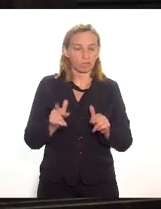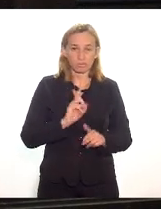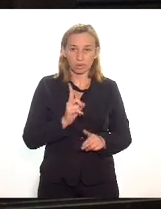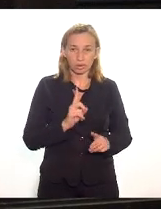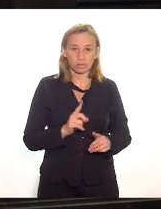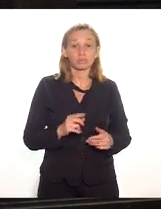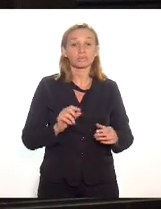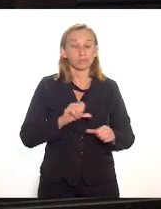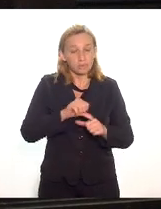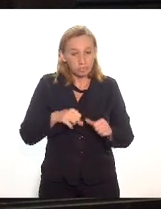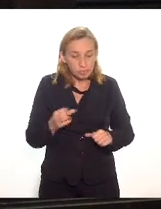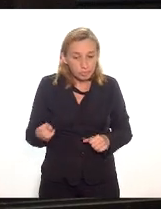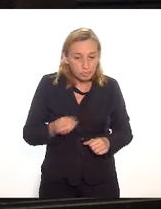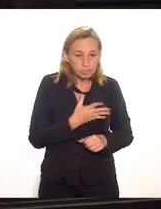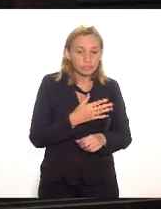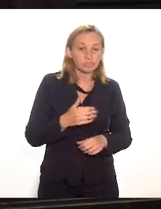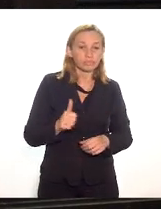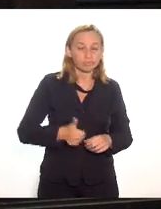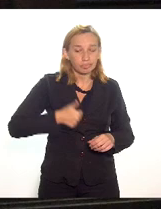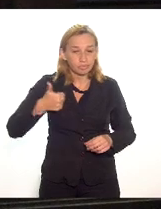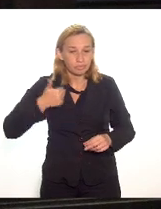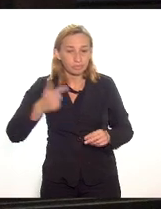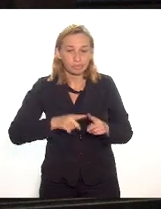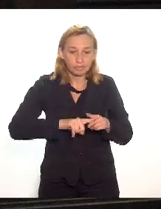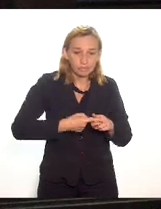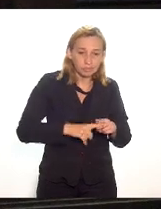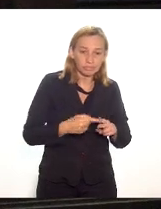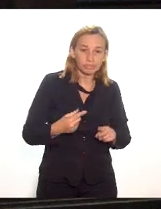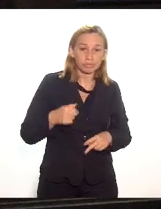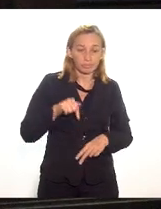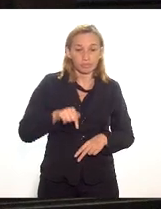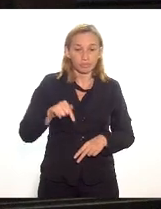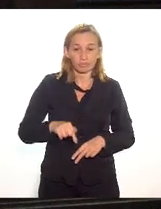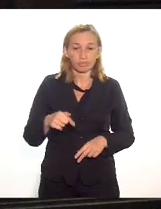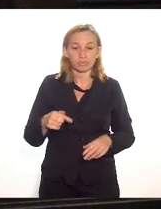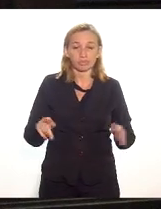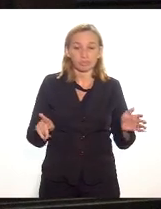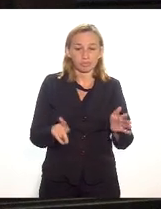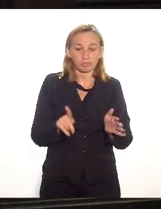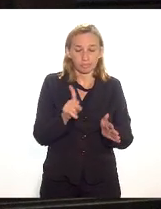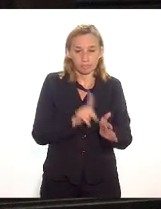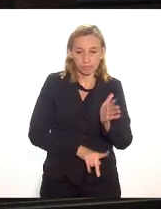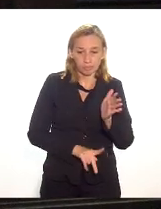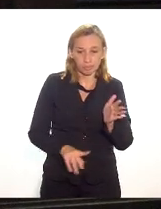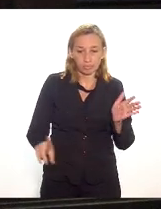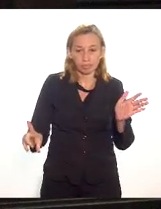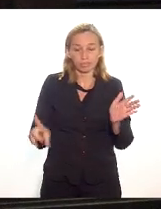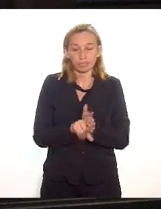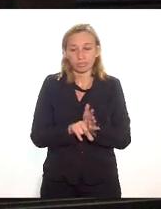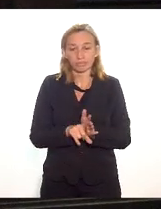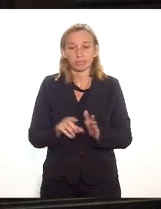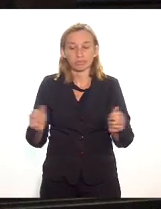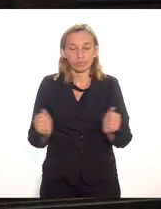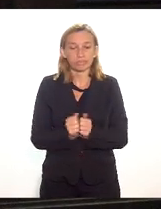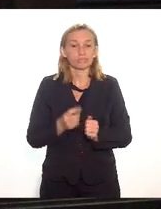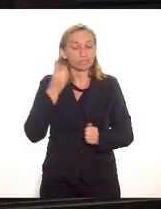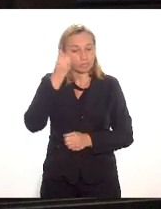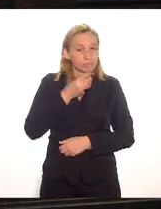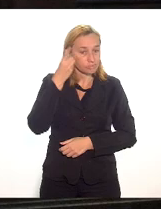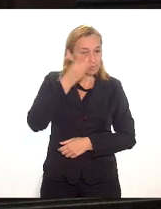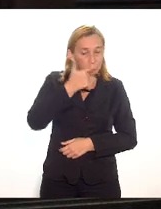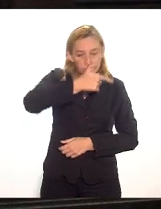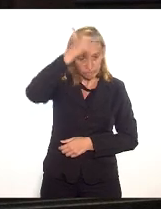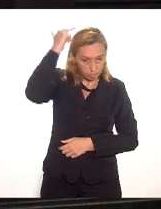que ser modernizada, tem que ser aperfeiçoada. Eu aqui tenho um projeto de lei com o Luiz Paulo, com o Gustavo. Eleomar tem um projeto no